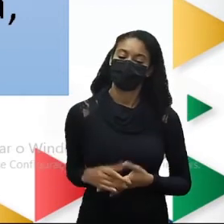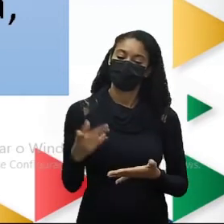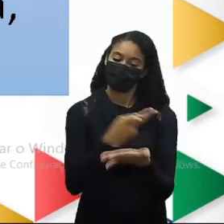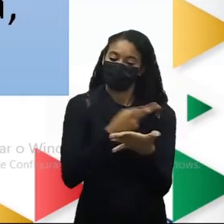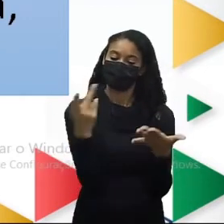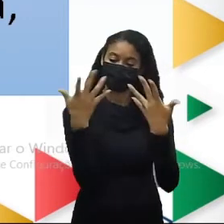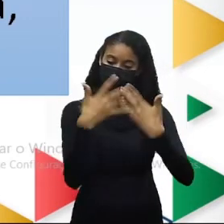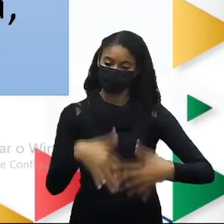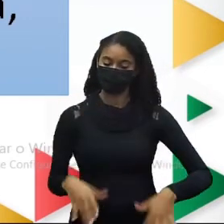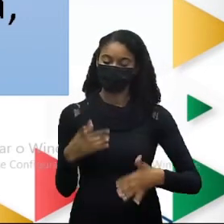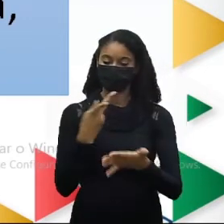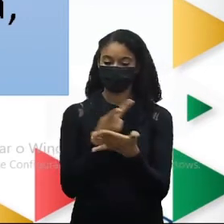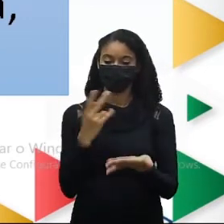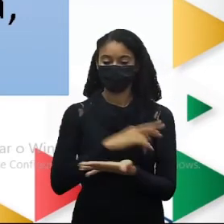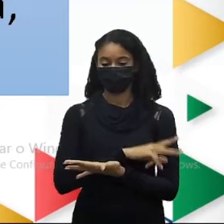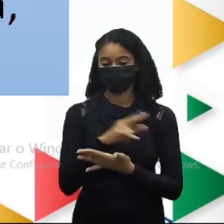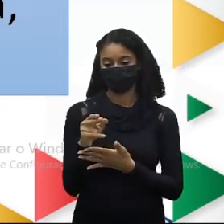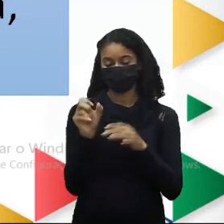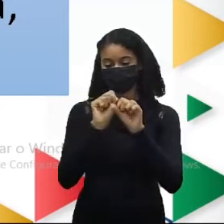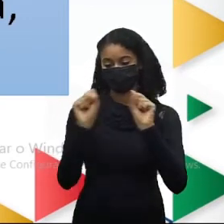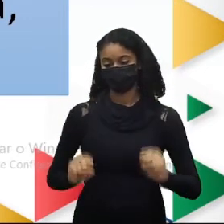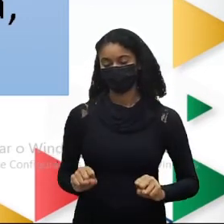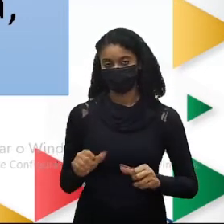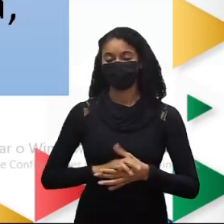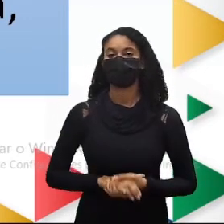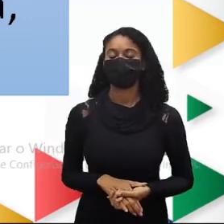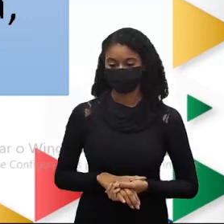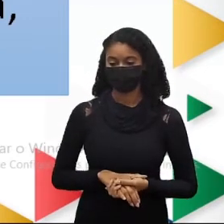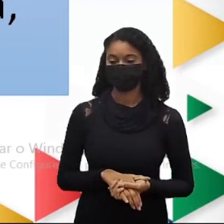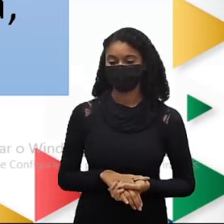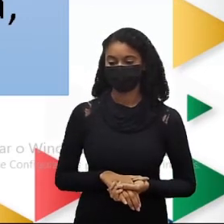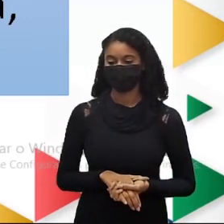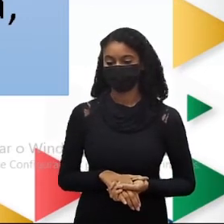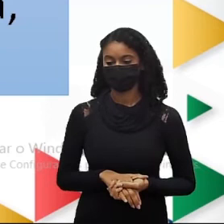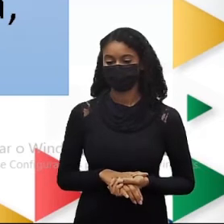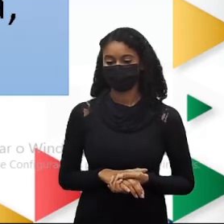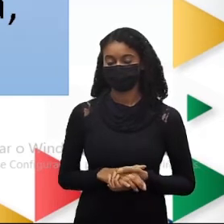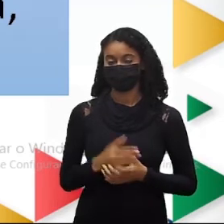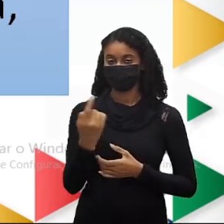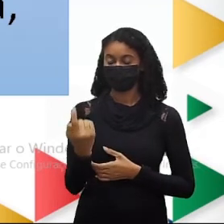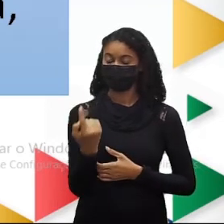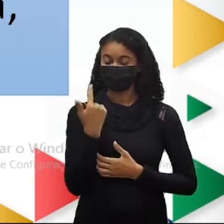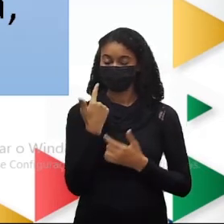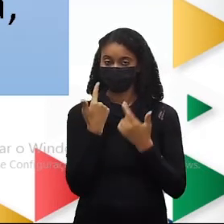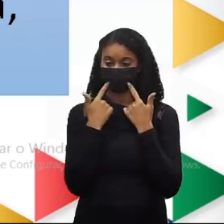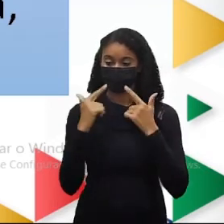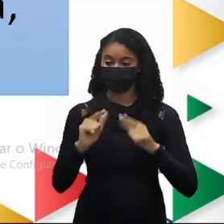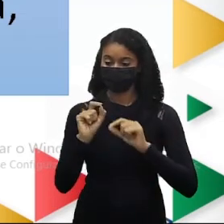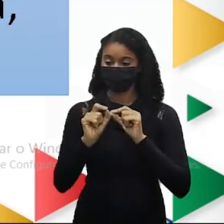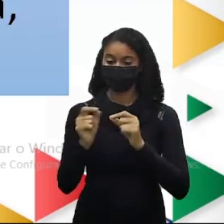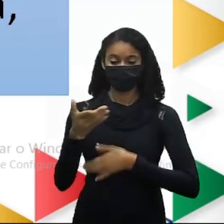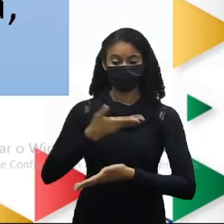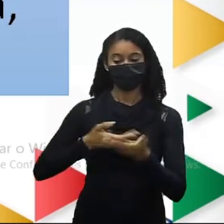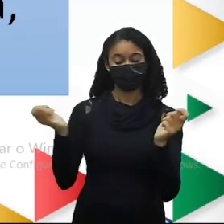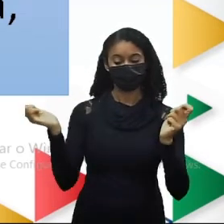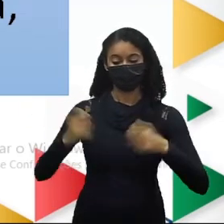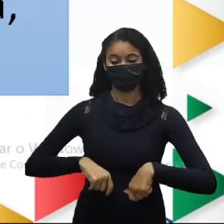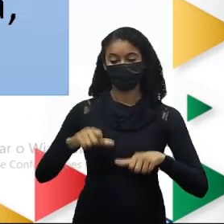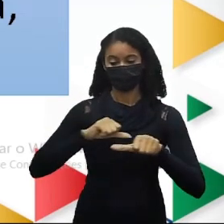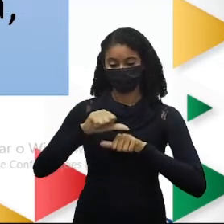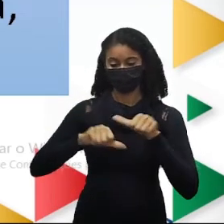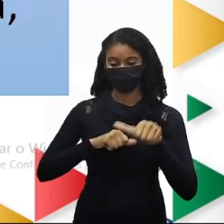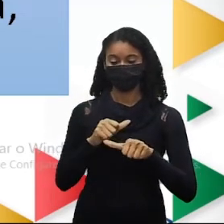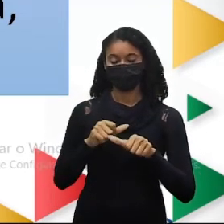natural que ocorre pela diversificação dos sistemas de uma língua em relação às possibilidades